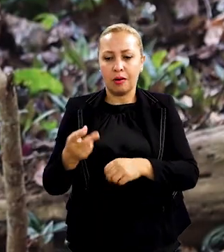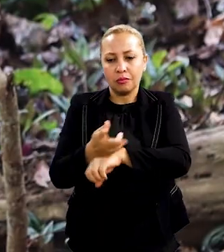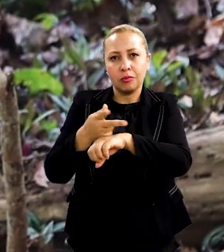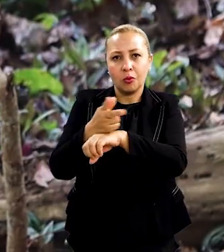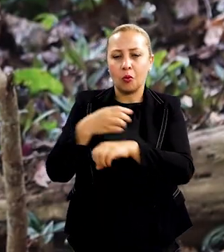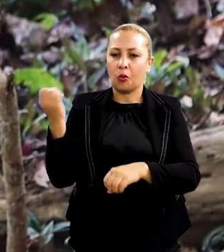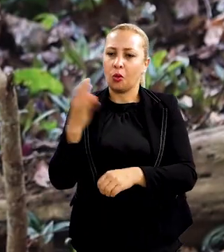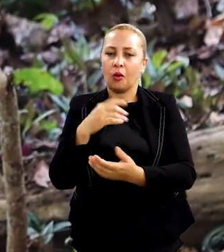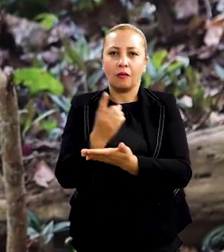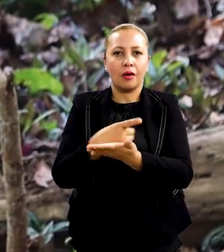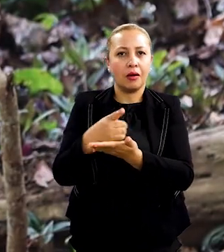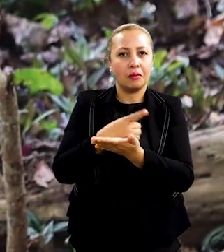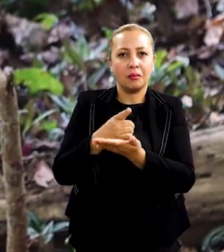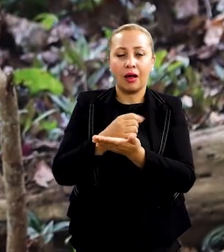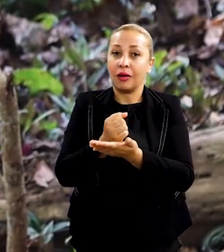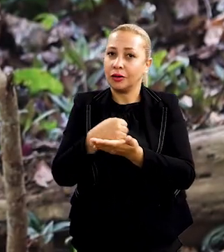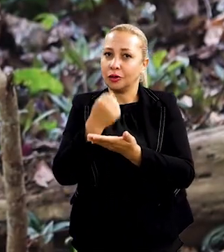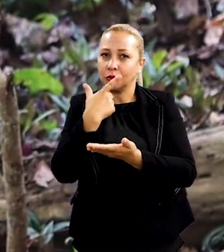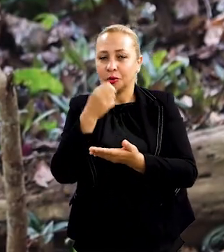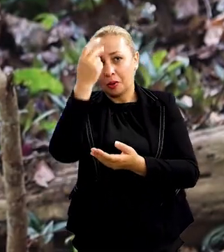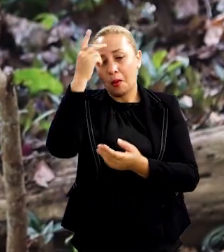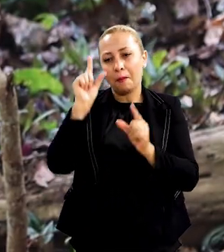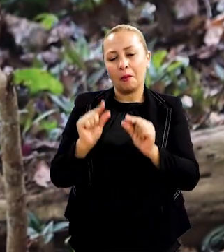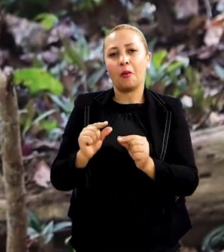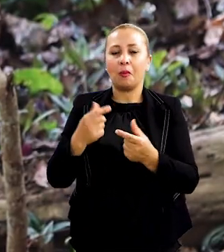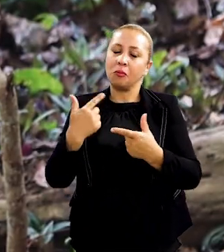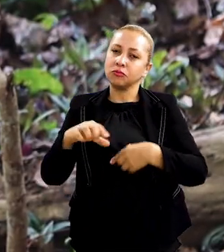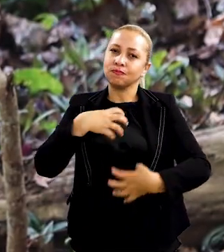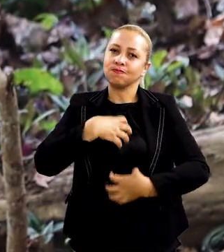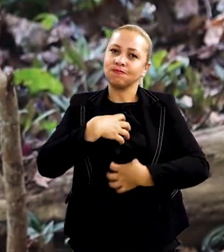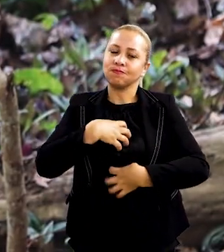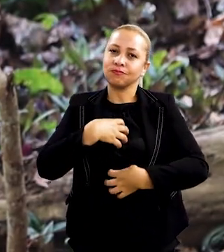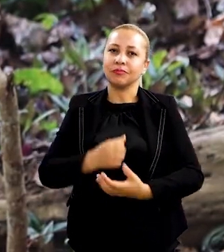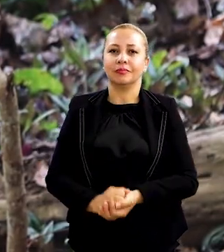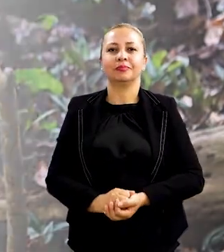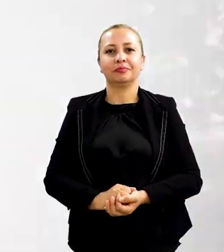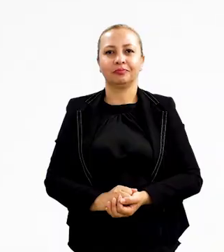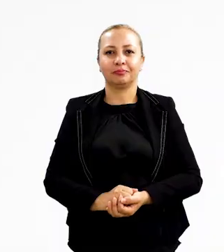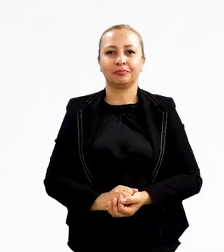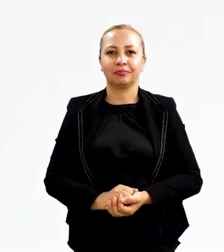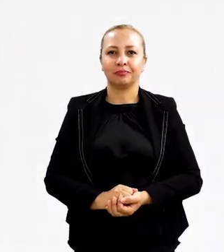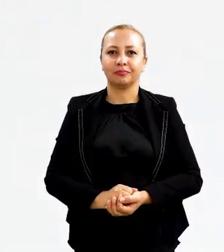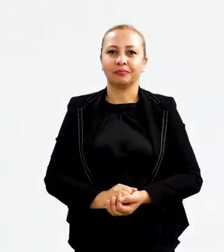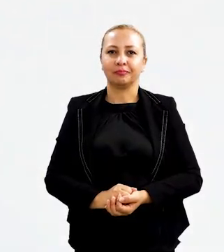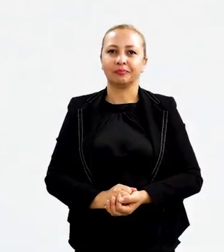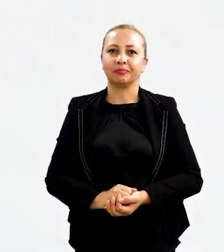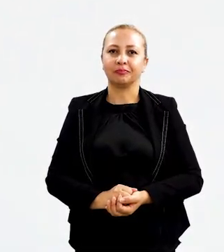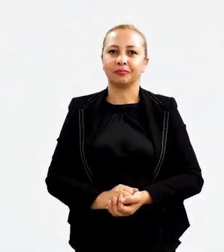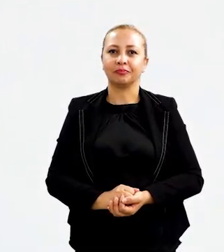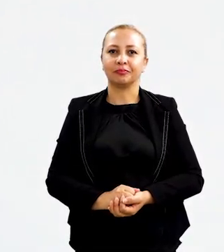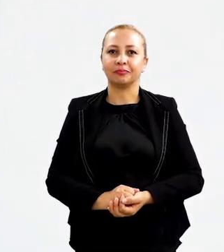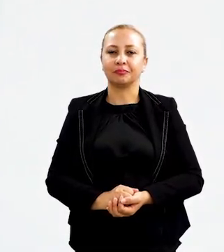Conquista, buscam novos medicamentos com menos efeitos colaterais. Acompanhe.